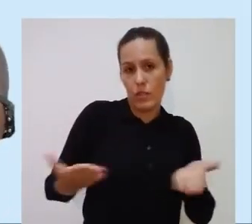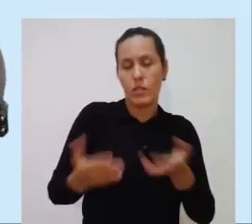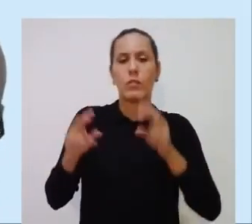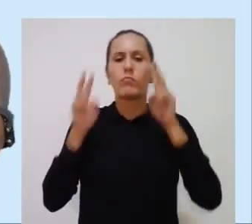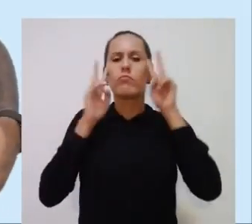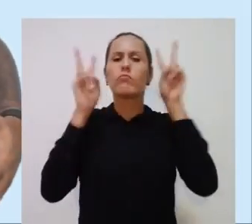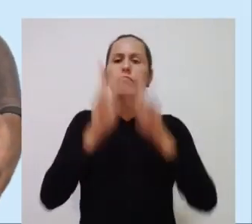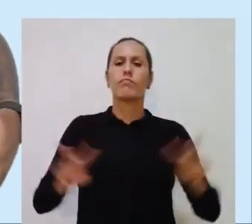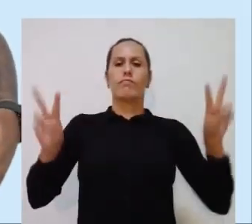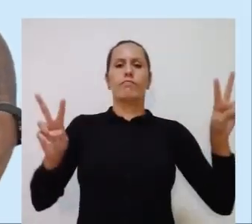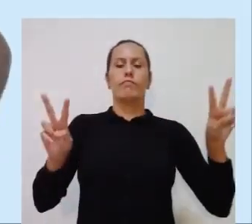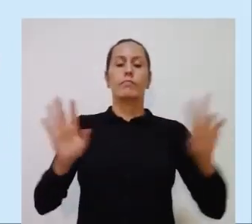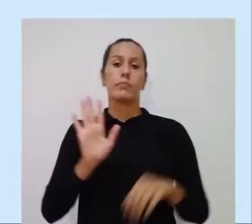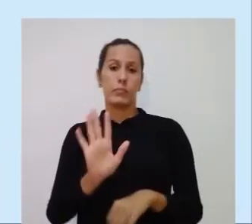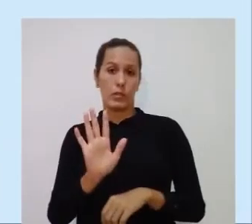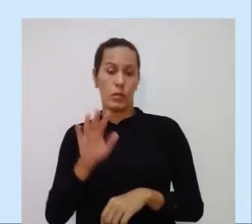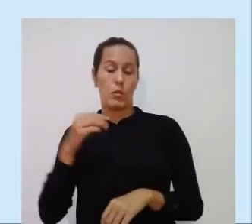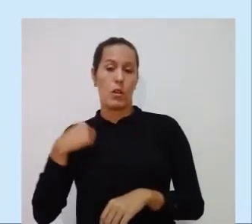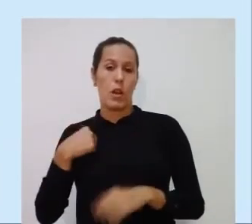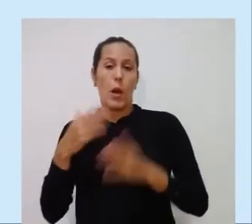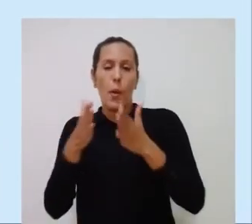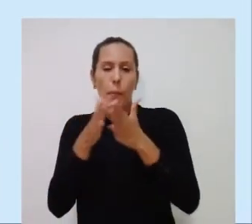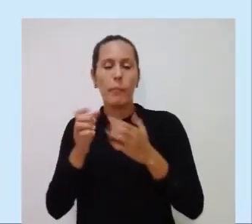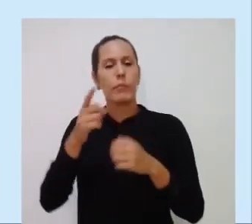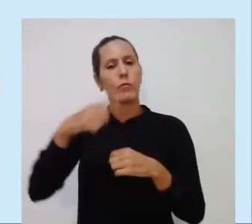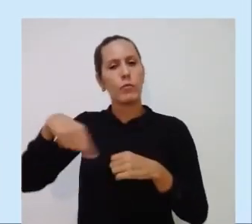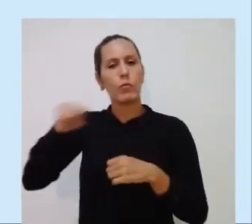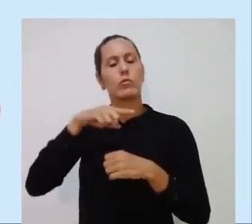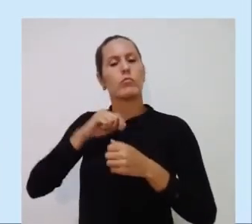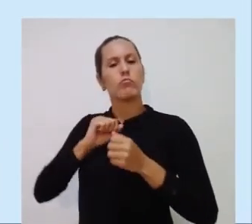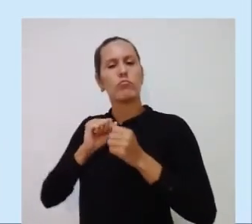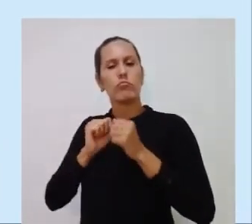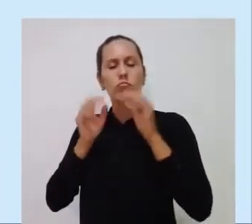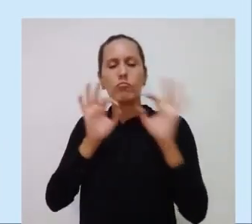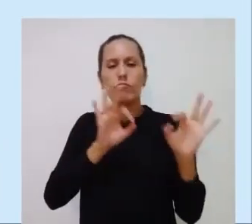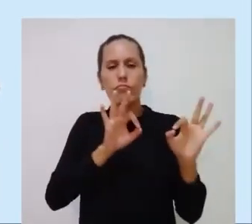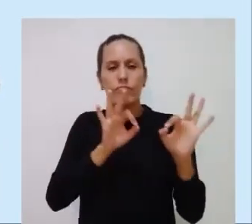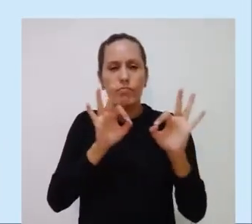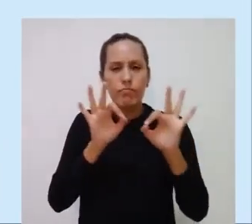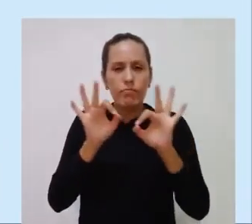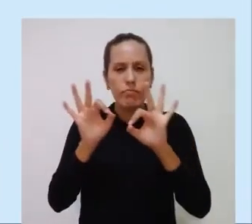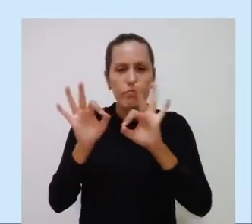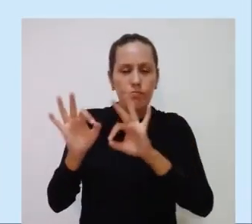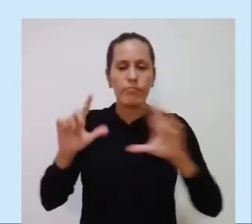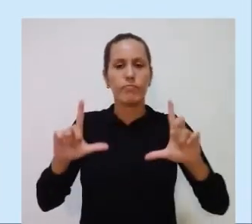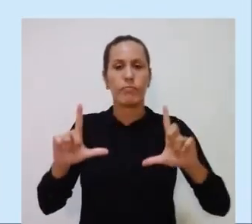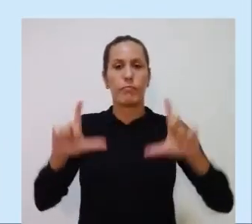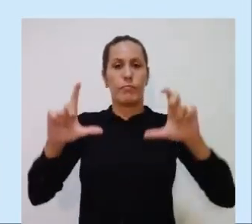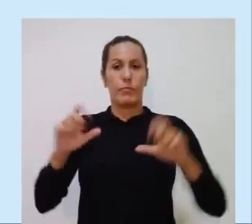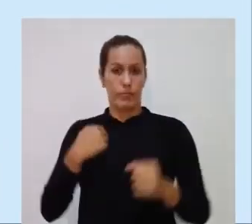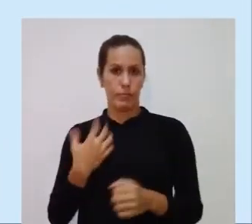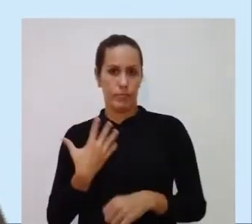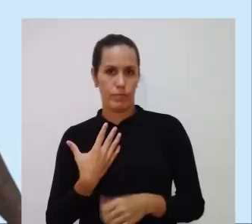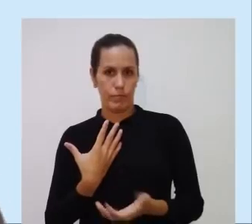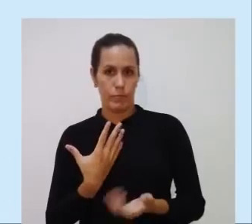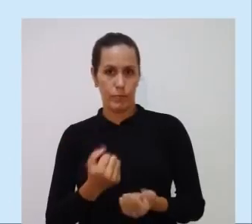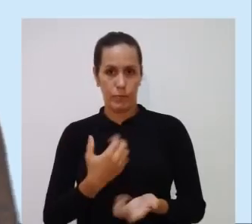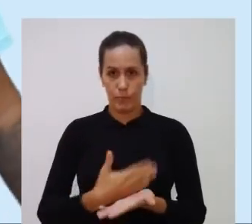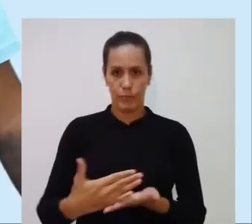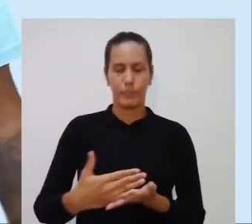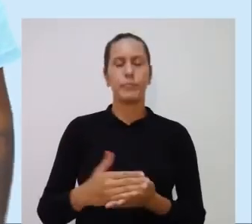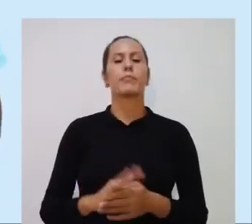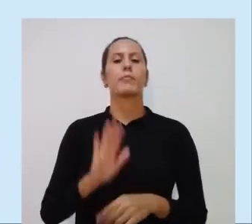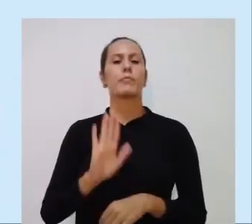esse relevo no nosso dia a dia. Então peço que vocês acompanhem com bastante atenção, nos slides deem print, vamos lá.